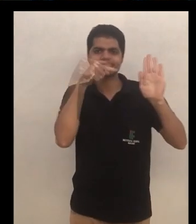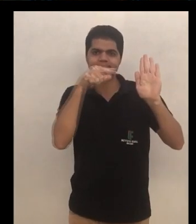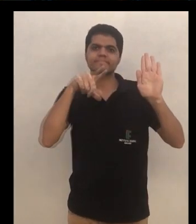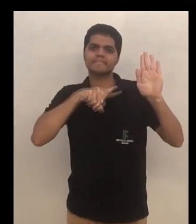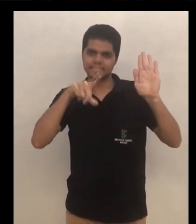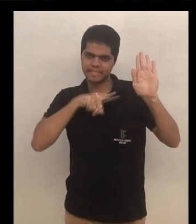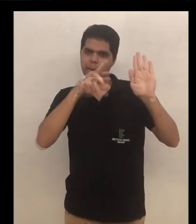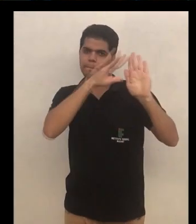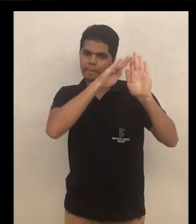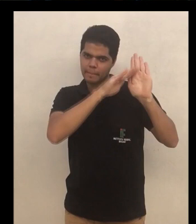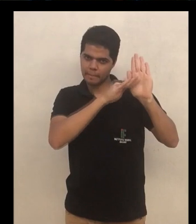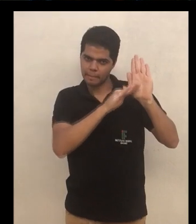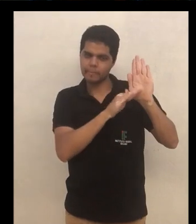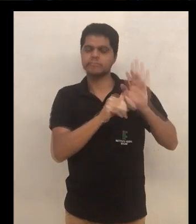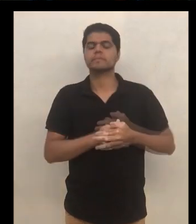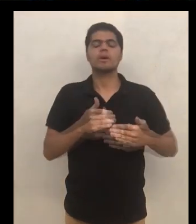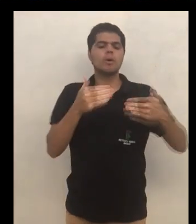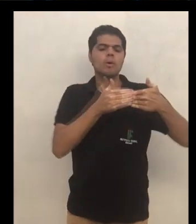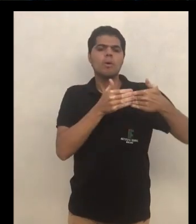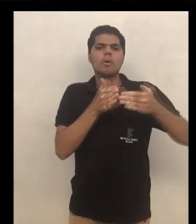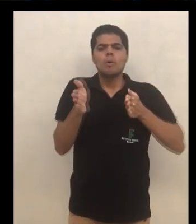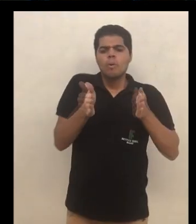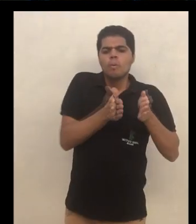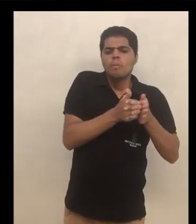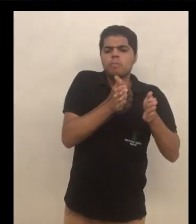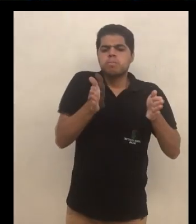certo? Ó, o período de conversão para que